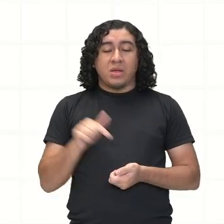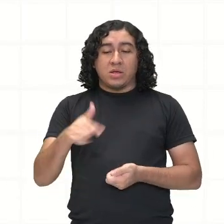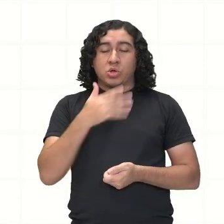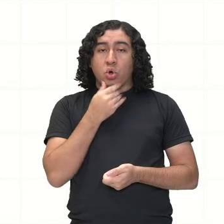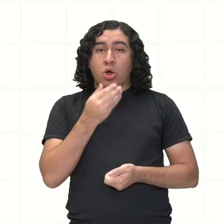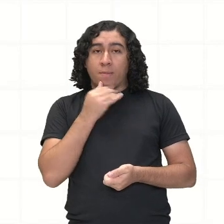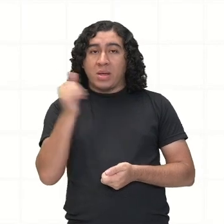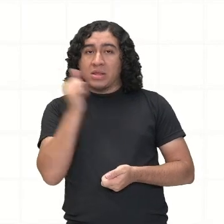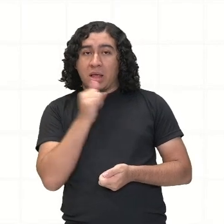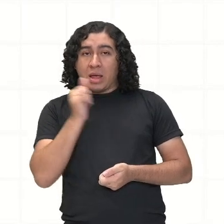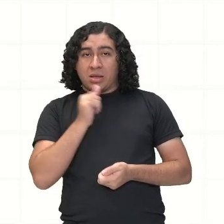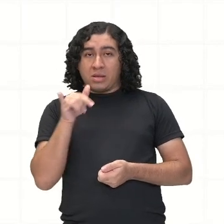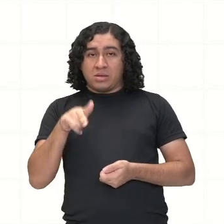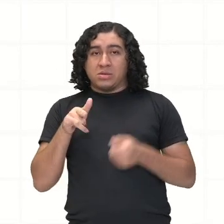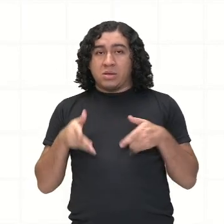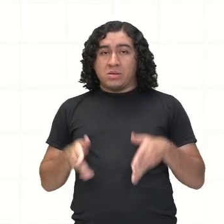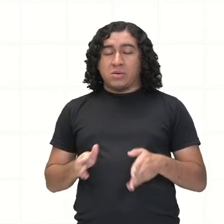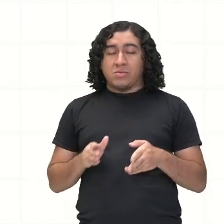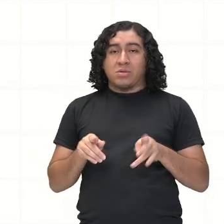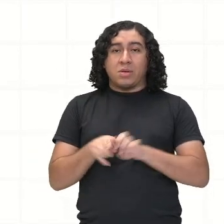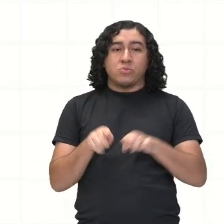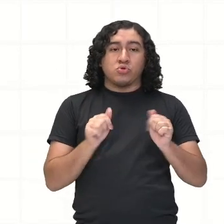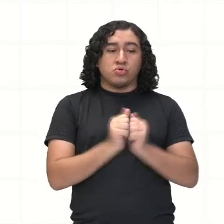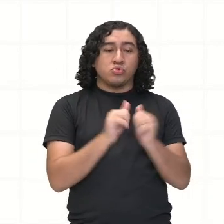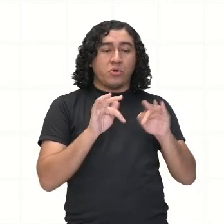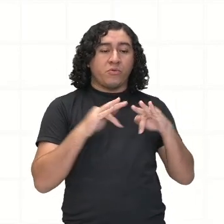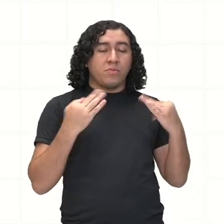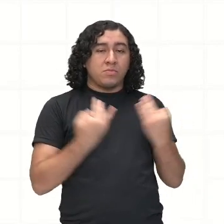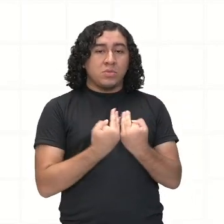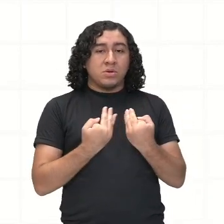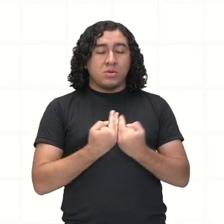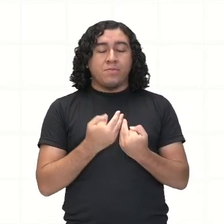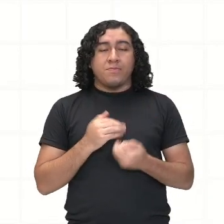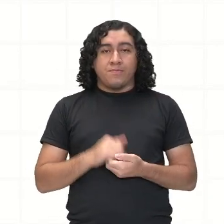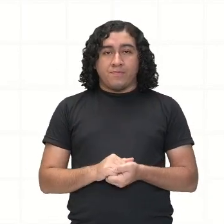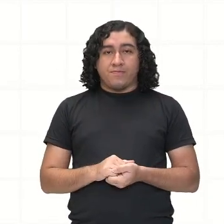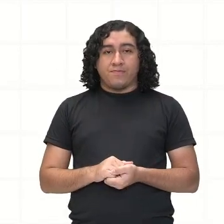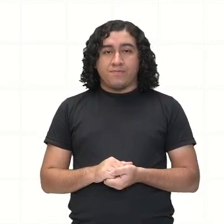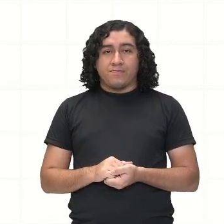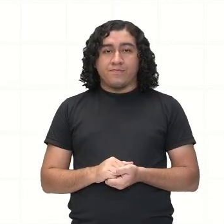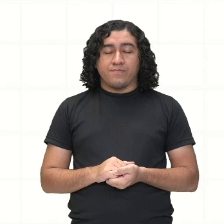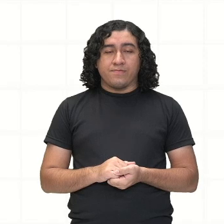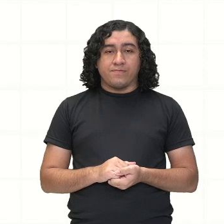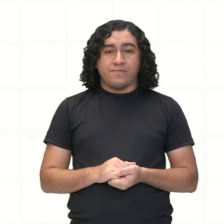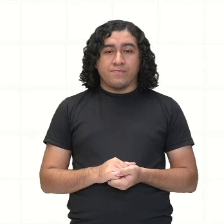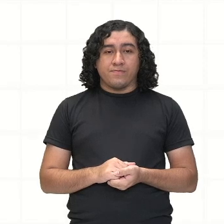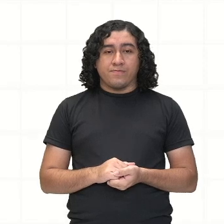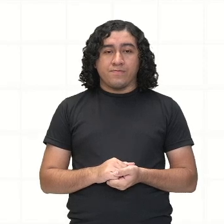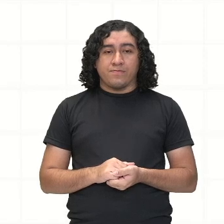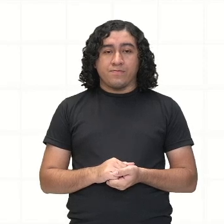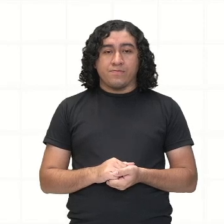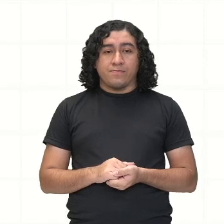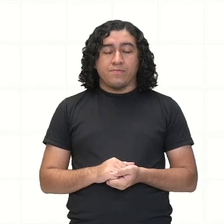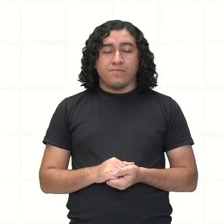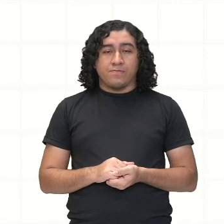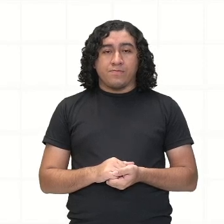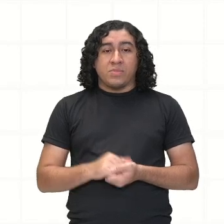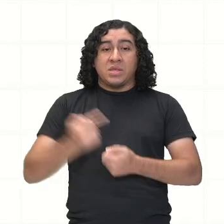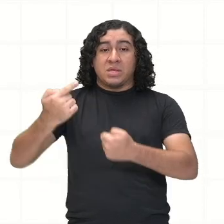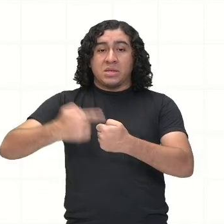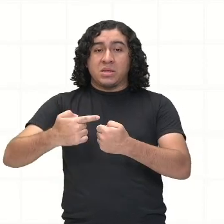e ele estava ali junto com a família dos Médici, que daqui a pouco eu vou falar melhor dessa história. Cidade com